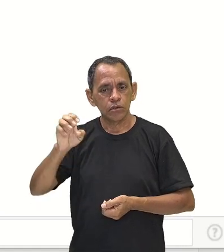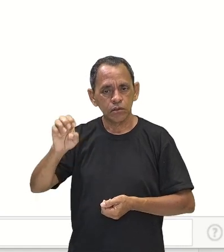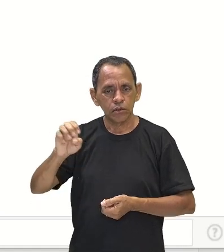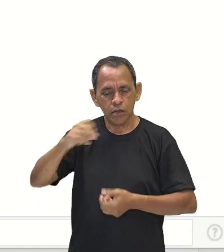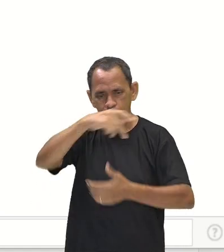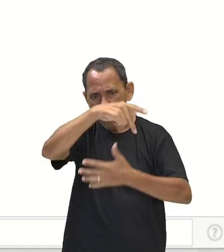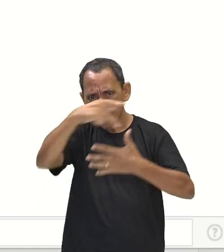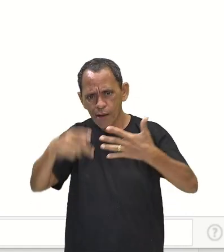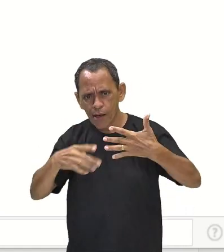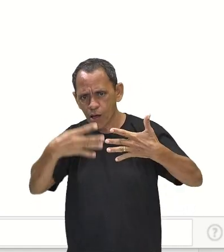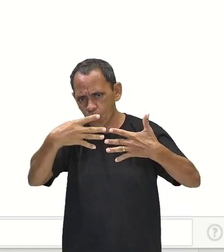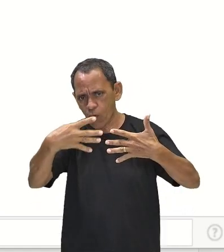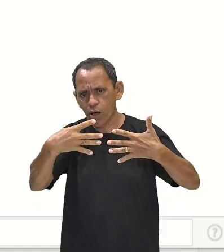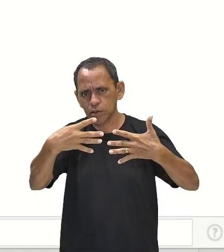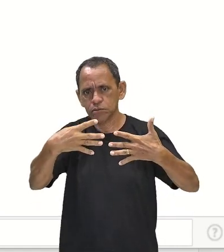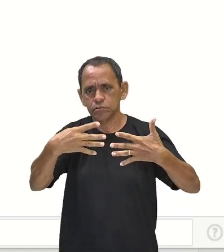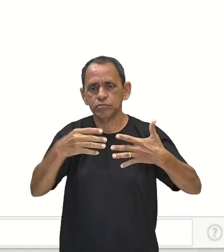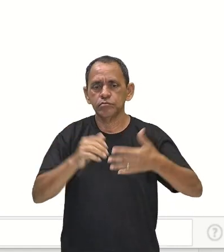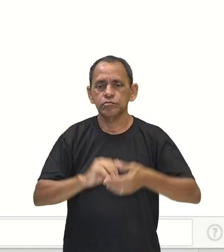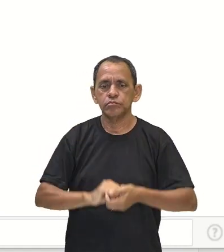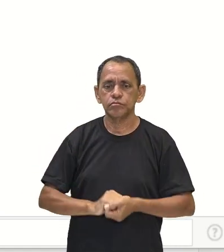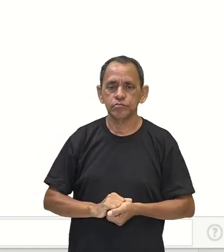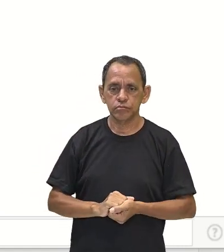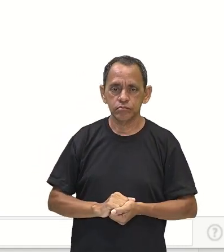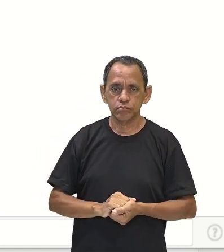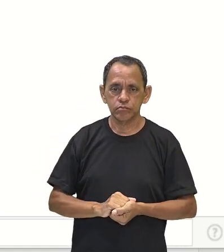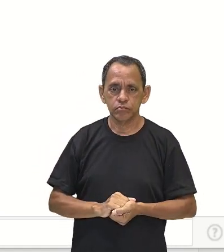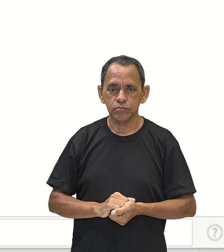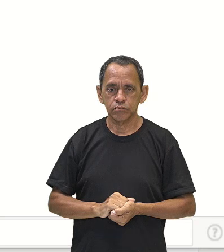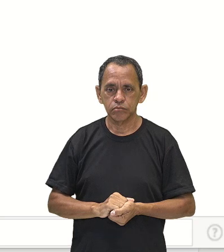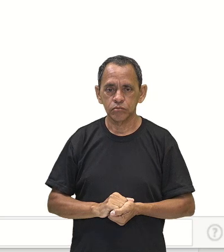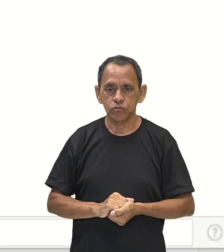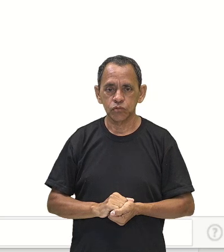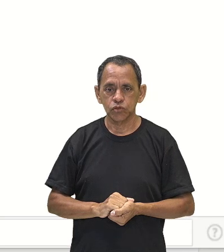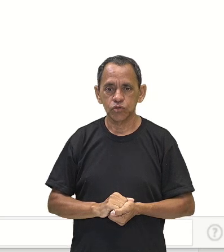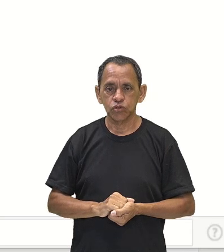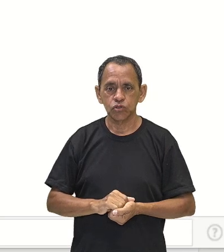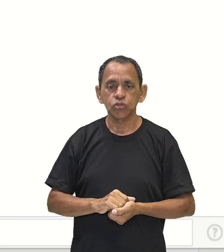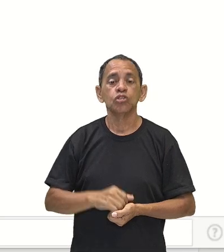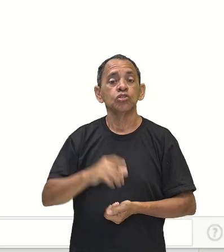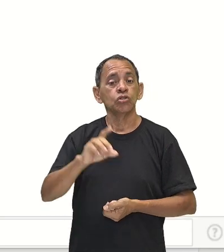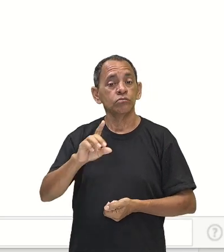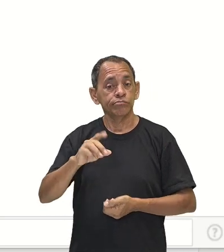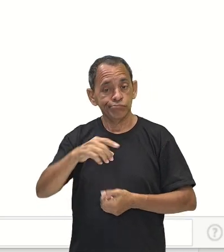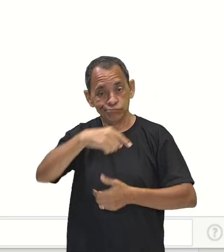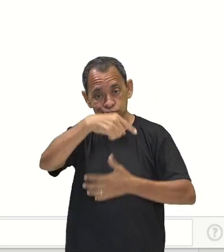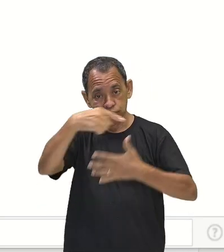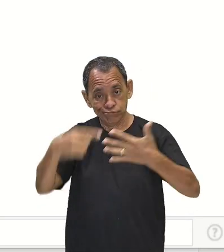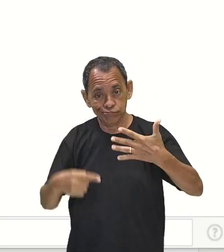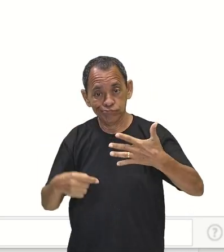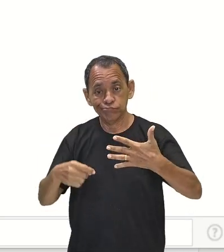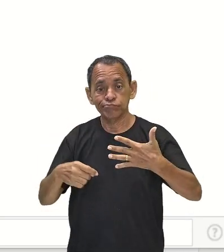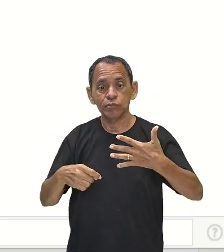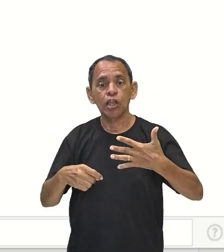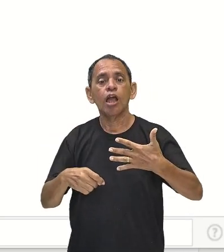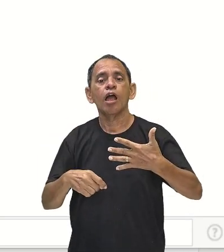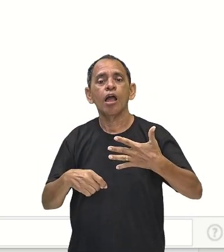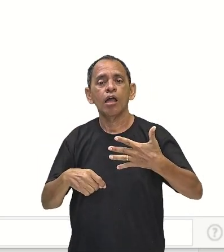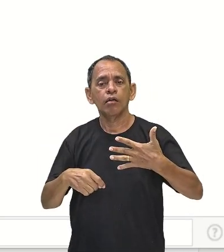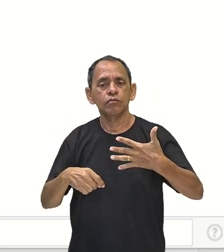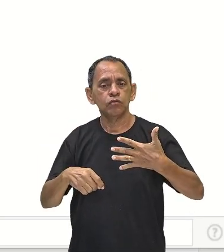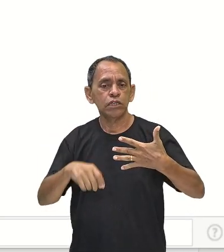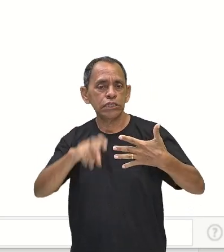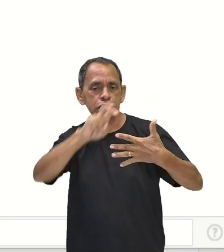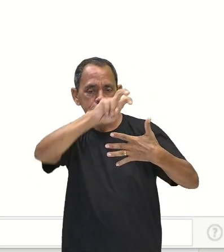certo? E o nosso dodecaedro, que as faces são formadas por